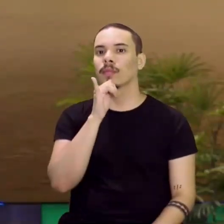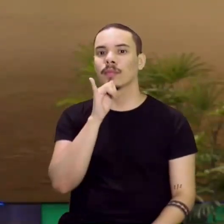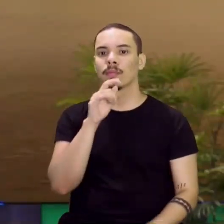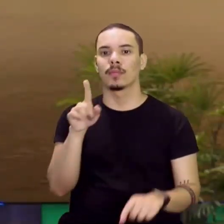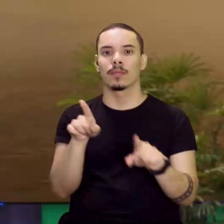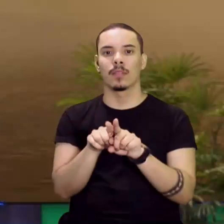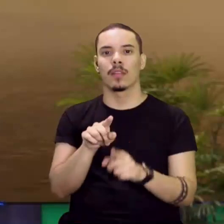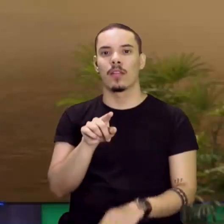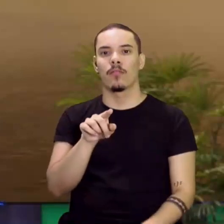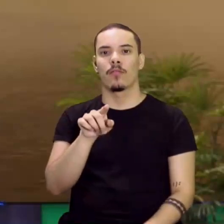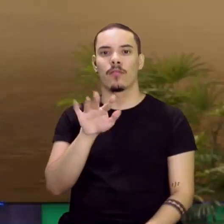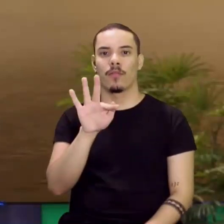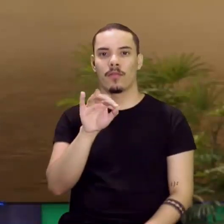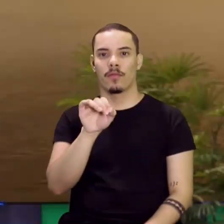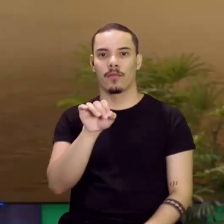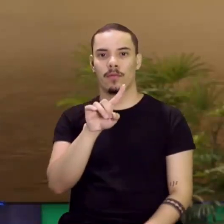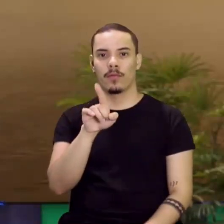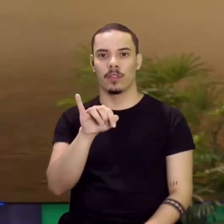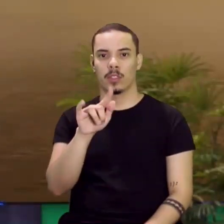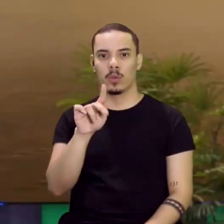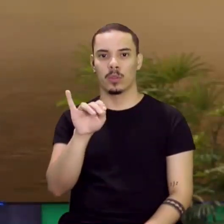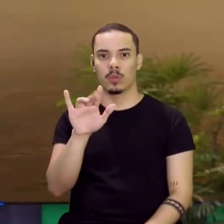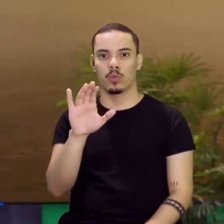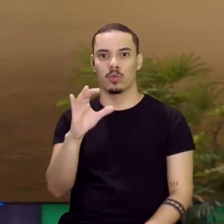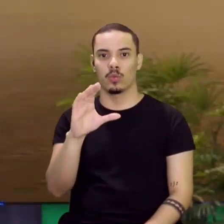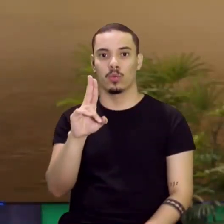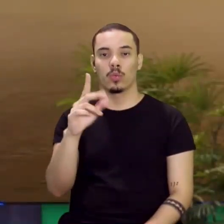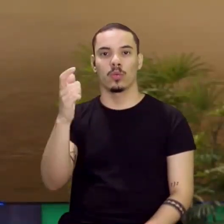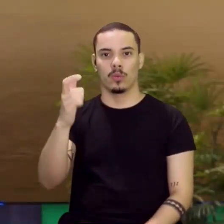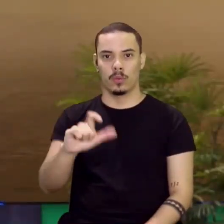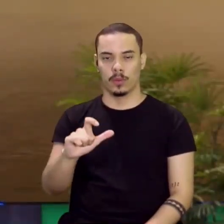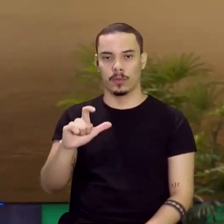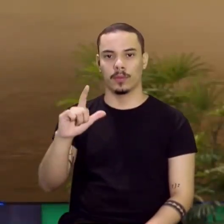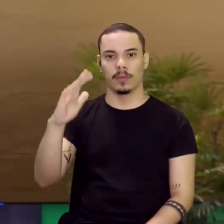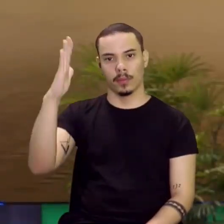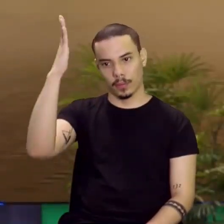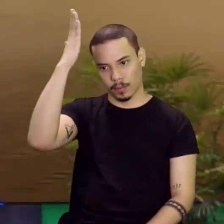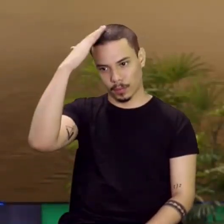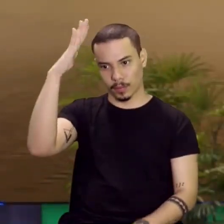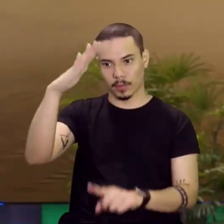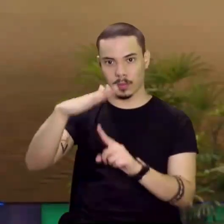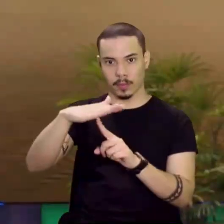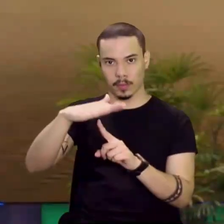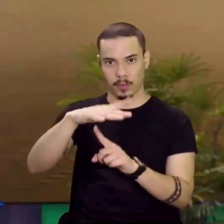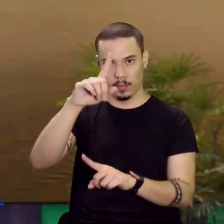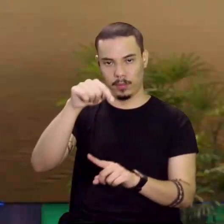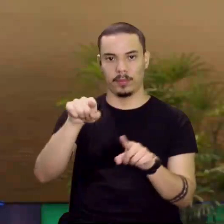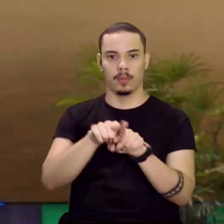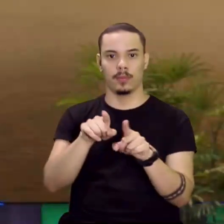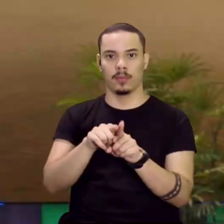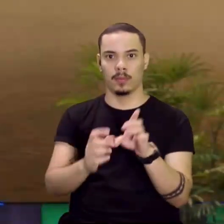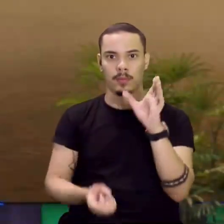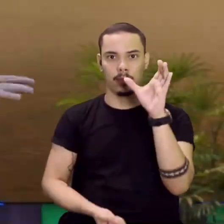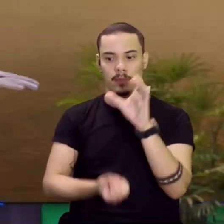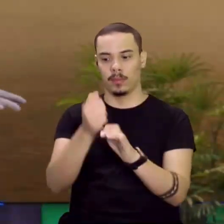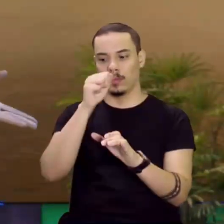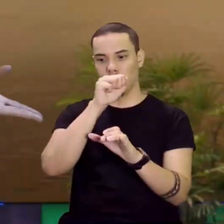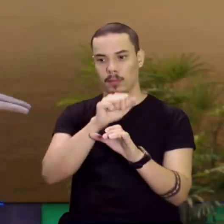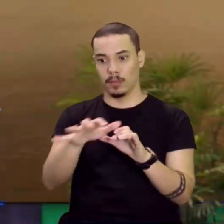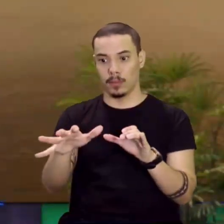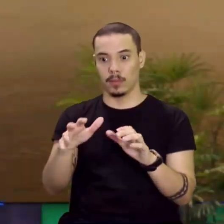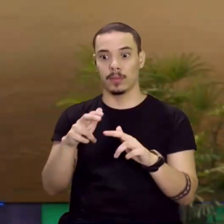Foz do Iguaçu, lá no Paraná, é de origem vulcânica.